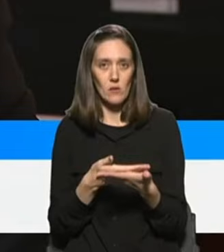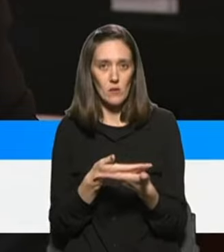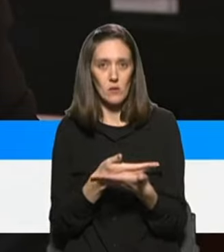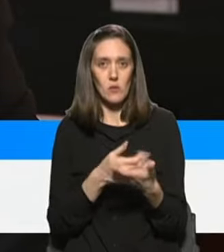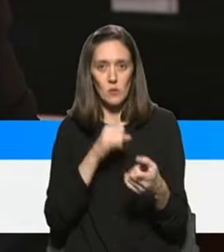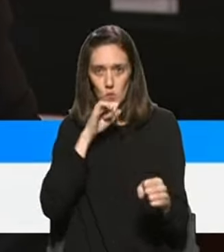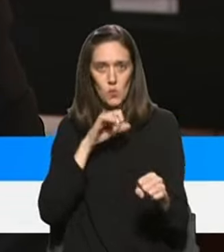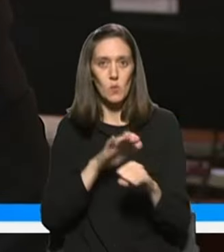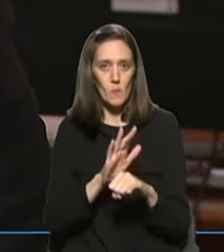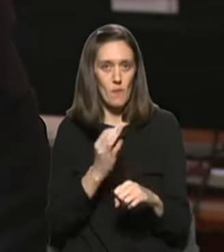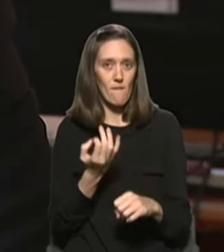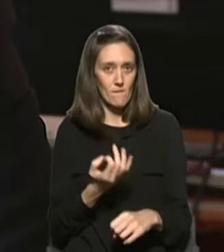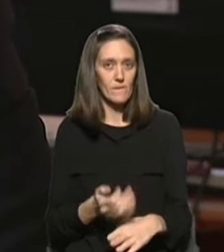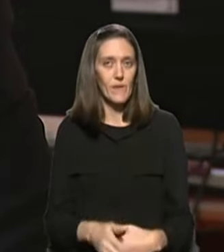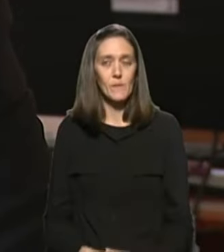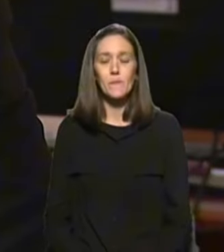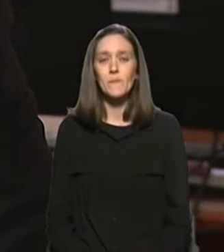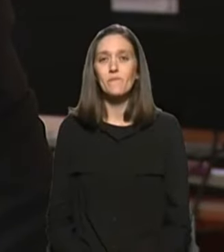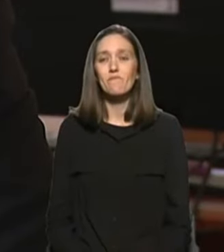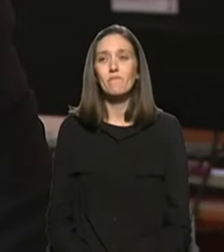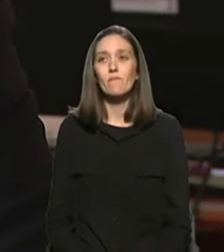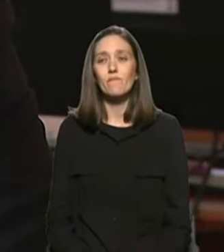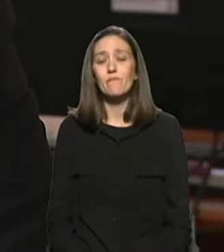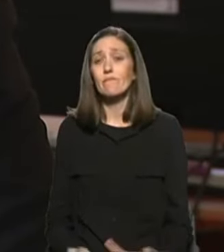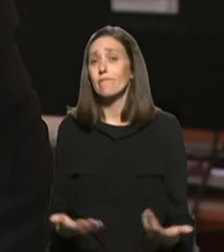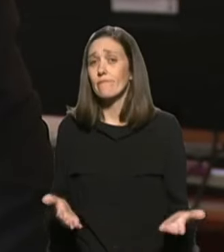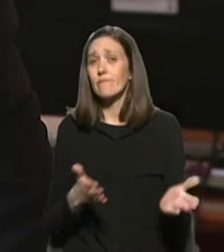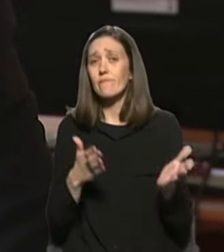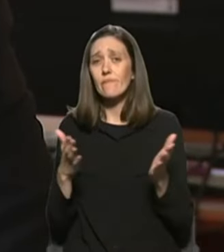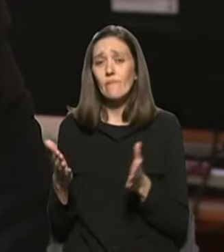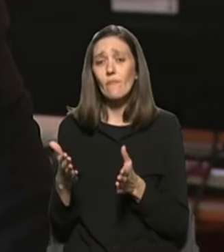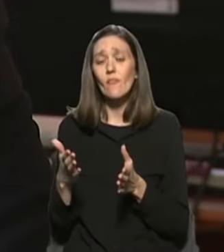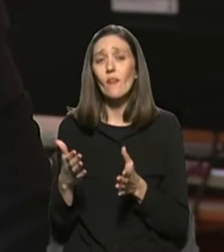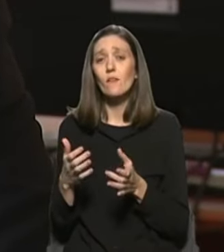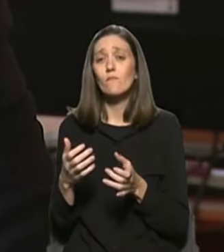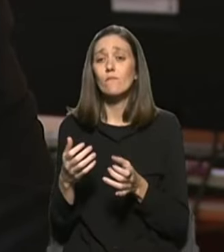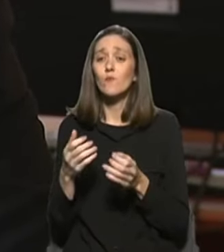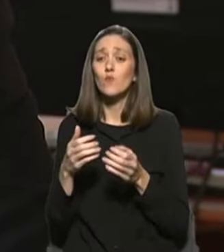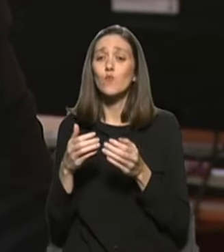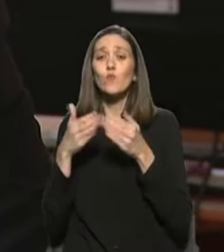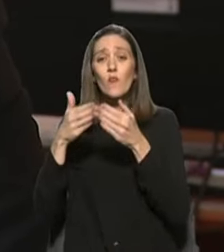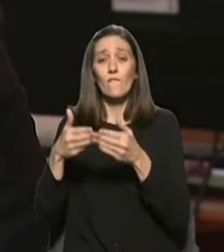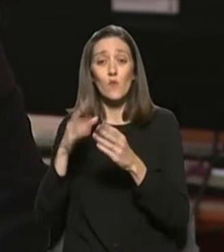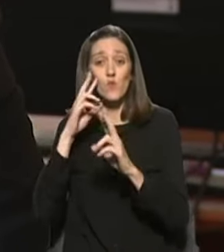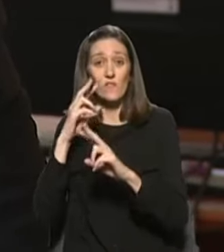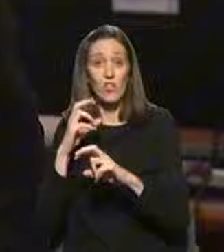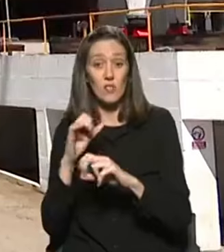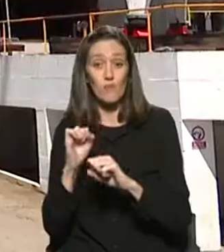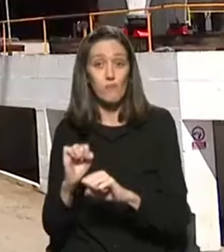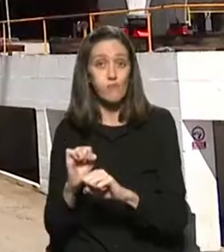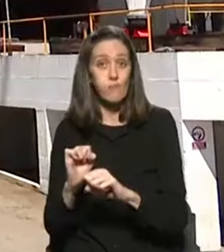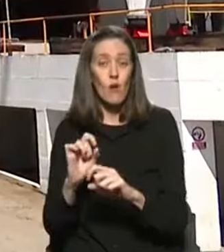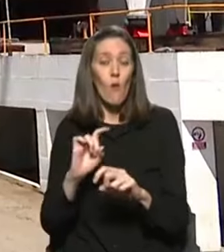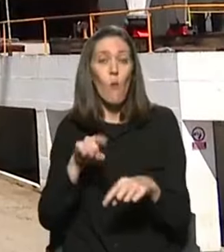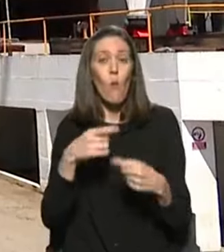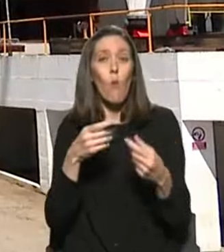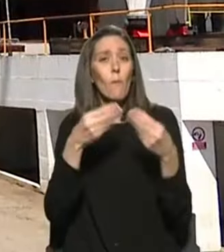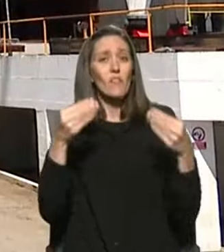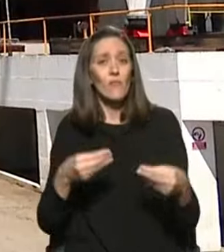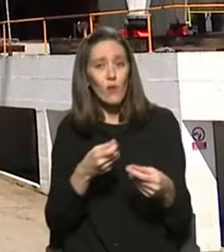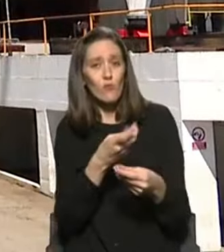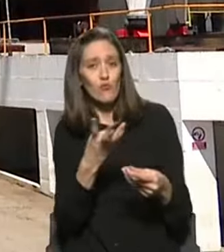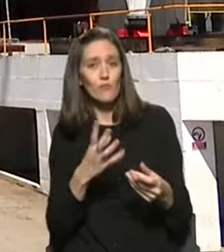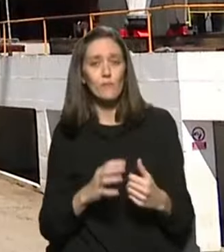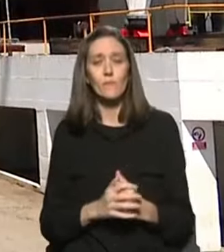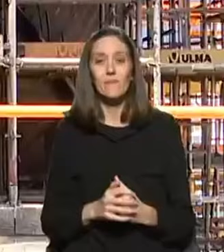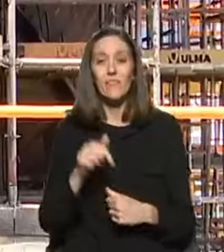do mar, não é? Quer ao nível da utilização do navio de investigação, quer todas estas plataformas.